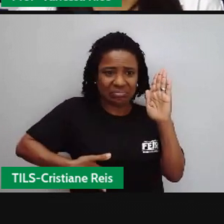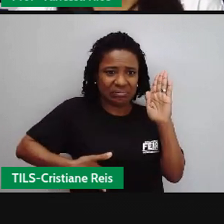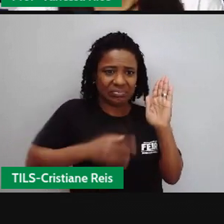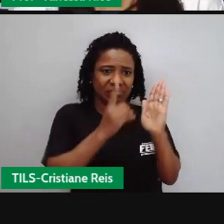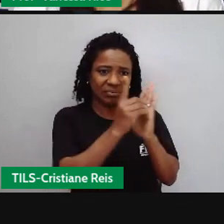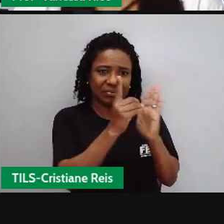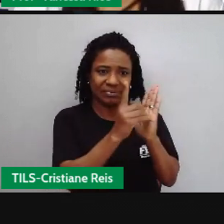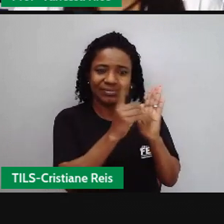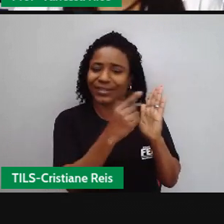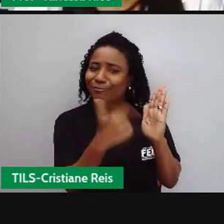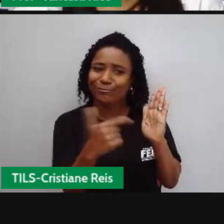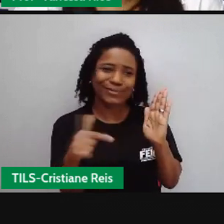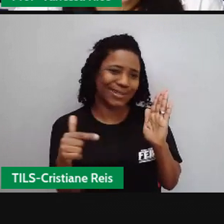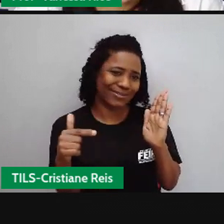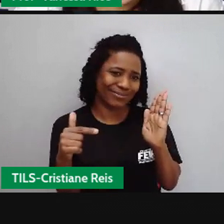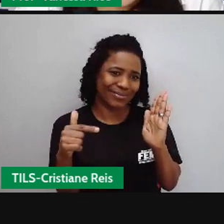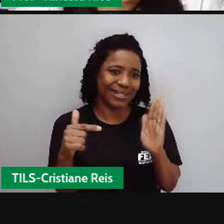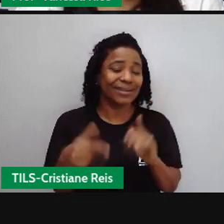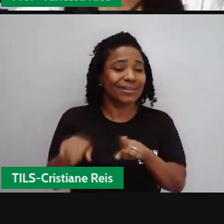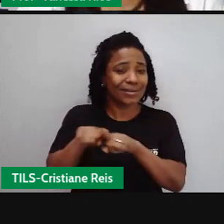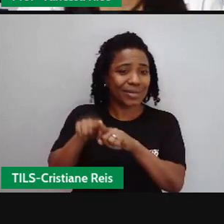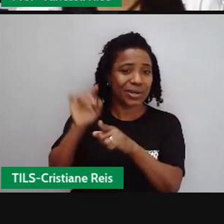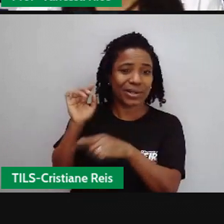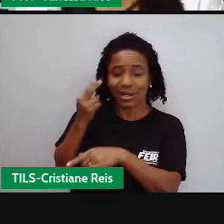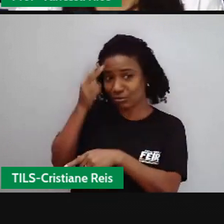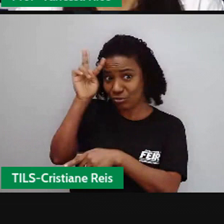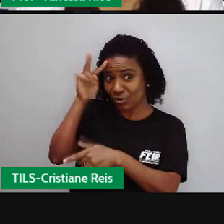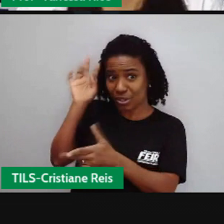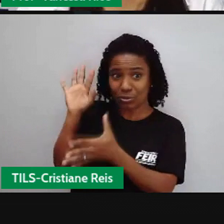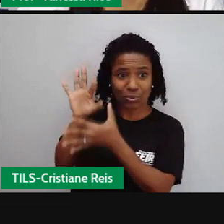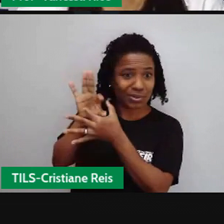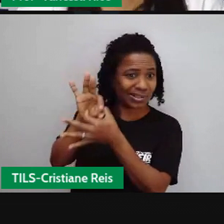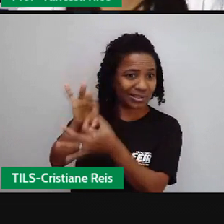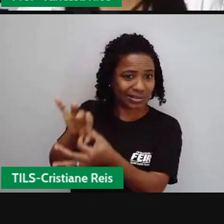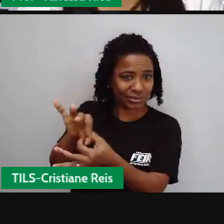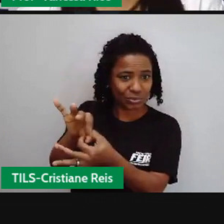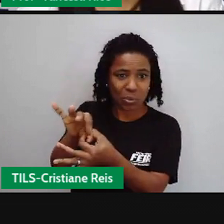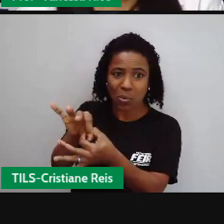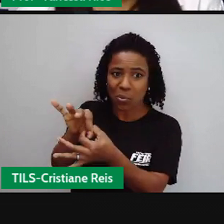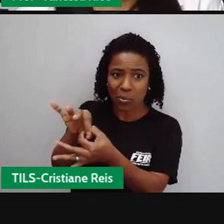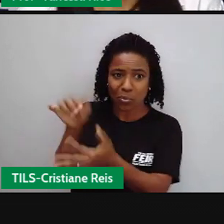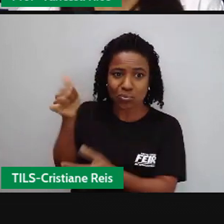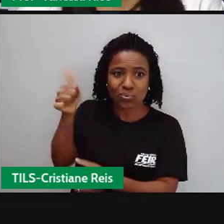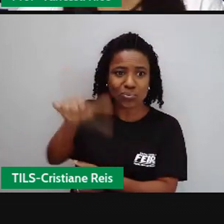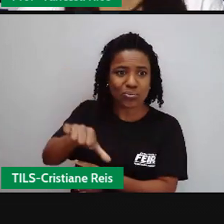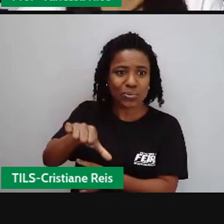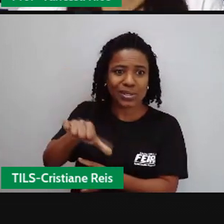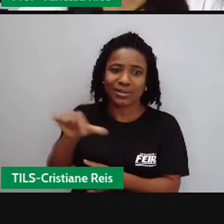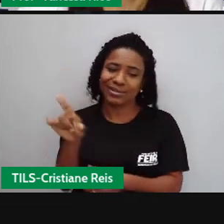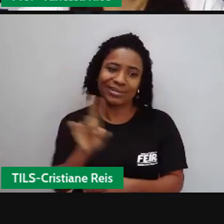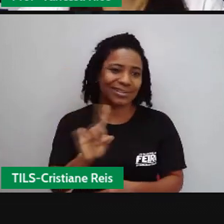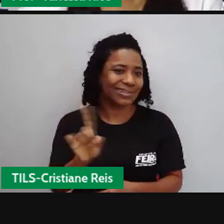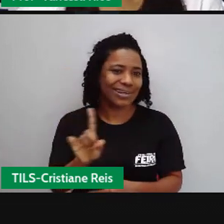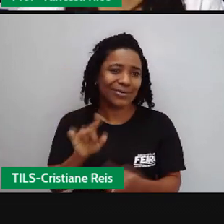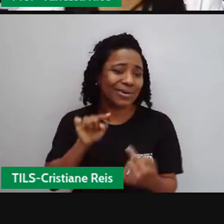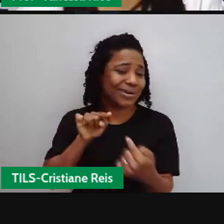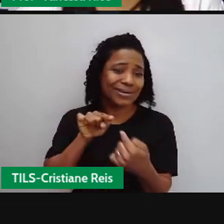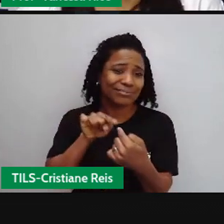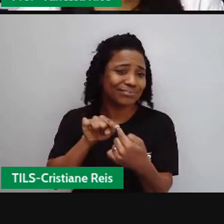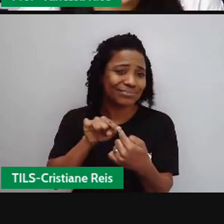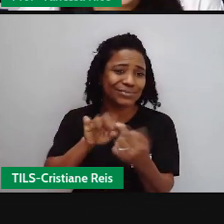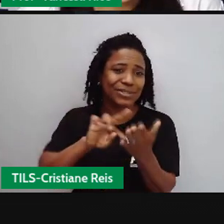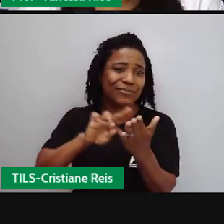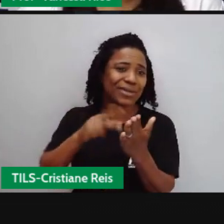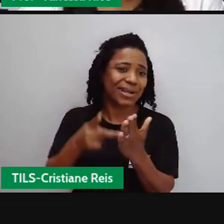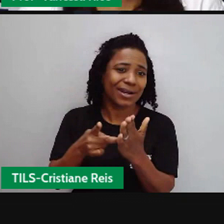história, algo que seja ruim, né? Se refere simplesmente a uma criança, né? A um garoto, a um